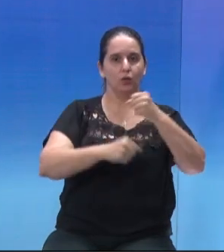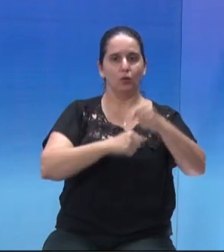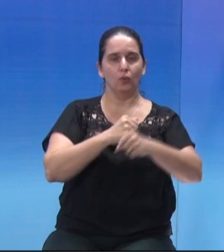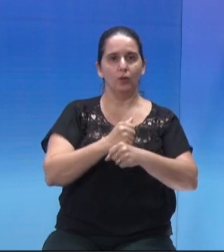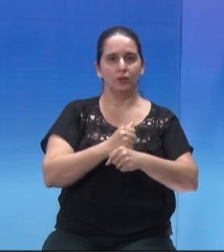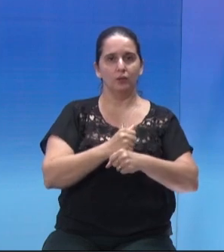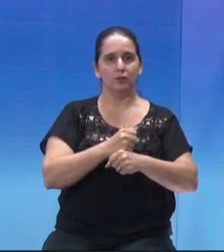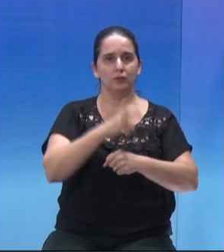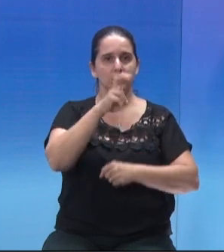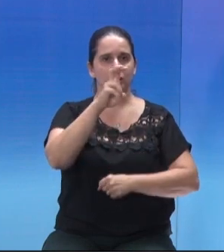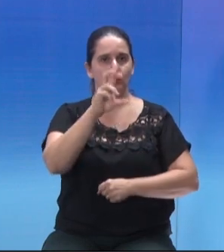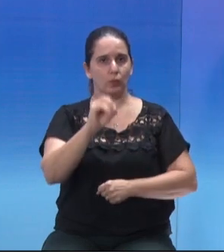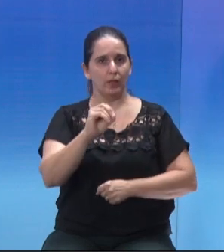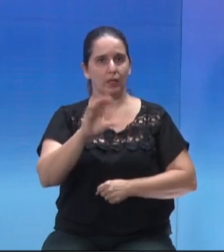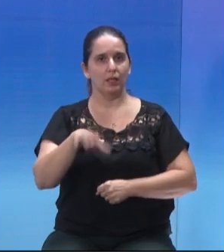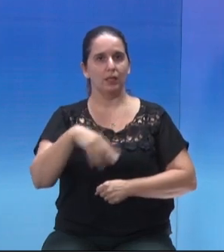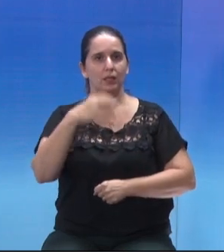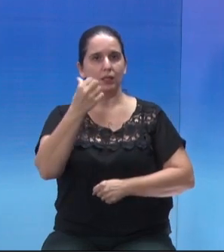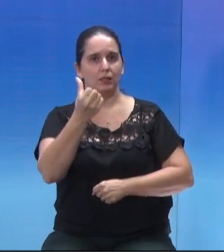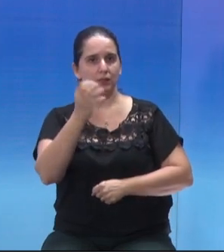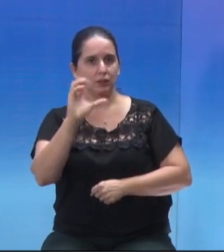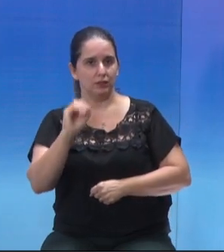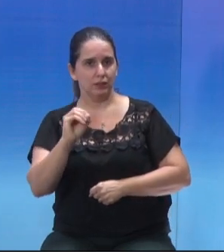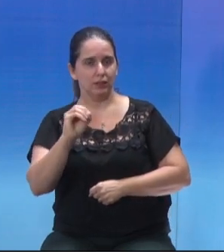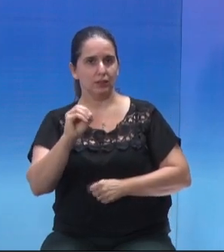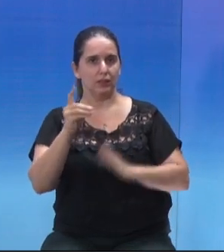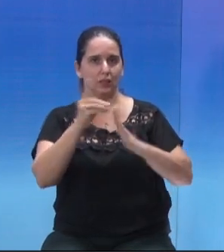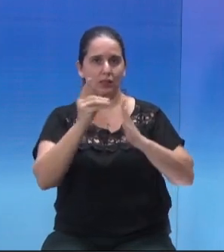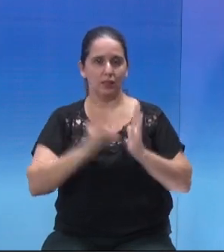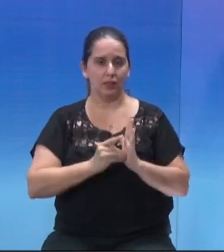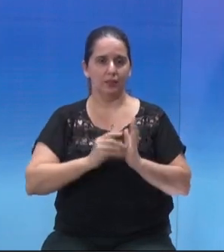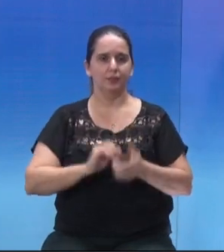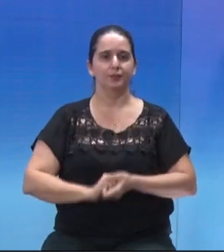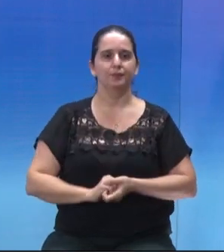a gente situar o que a gente está falando aqui. Vamos voltar à questão?